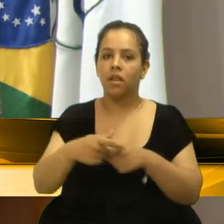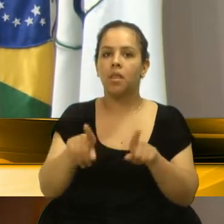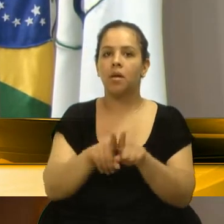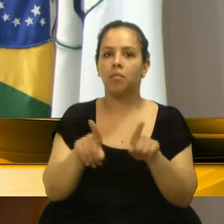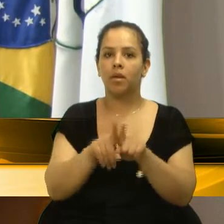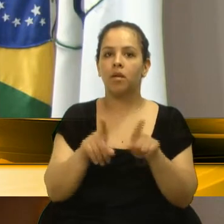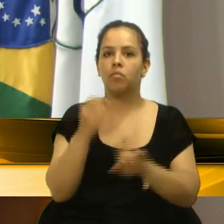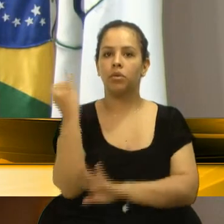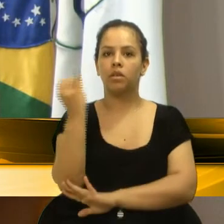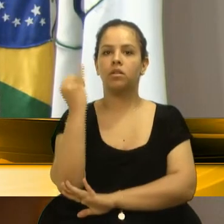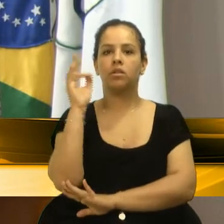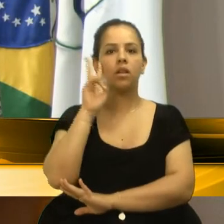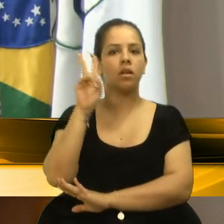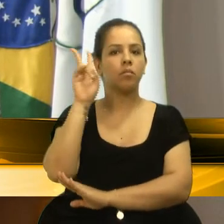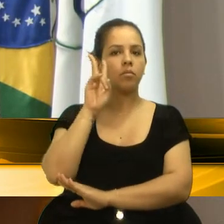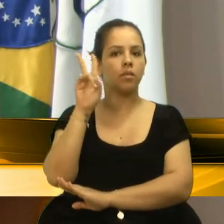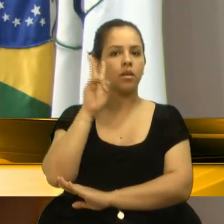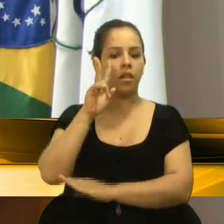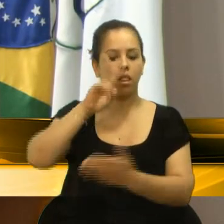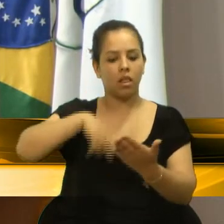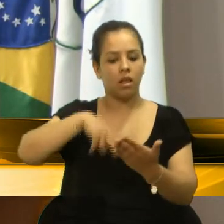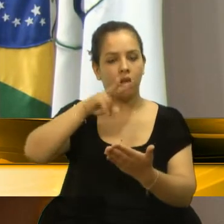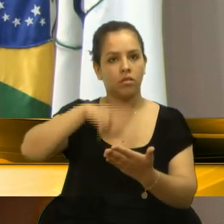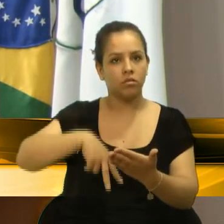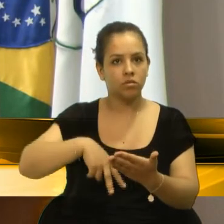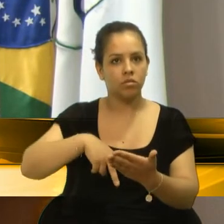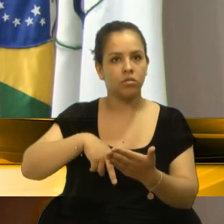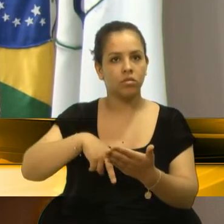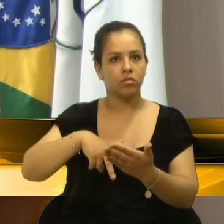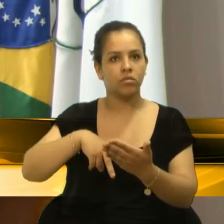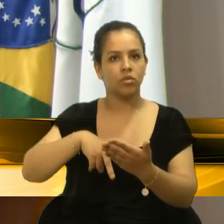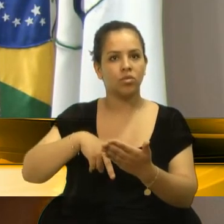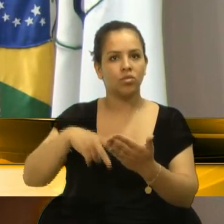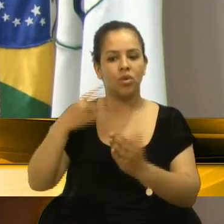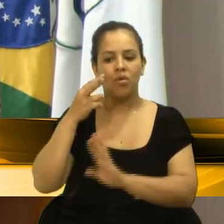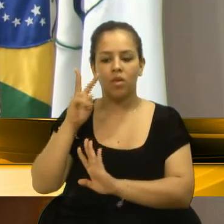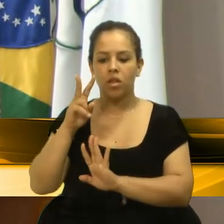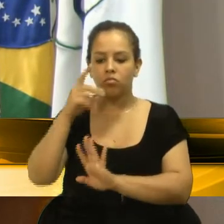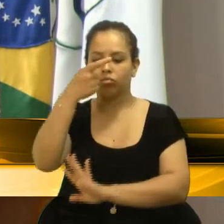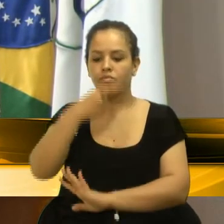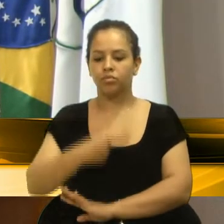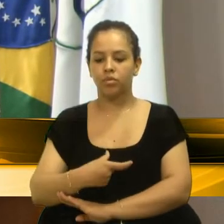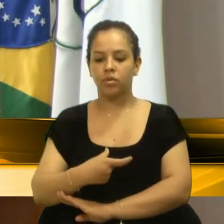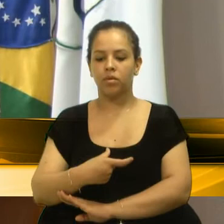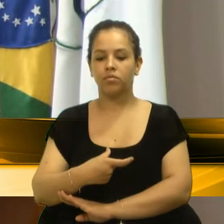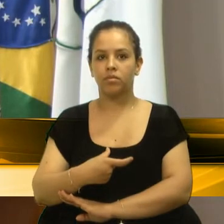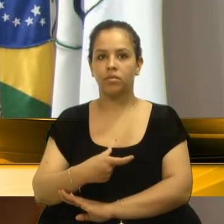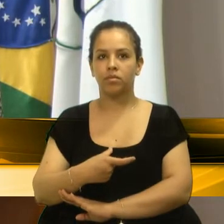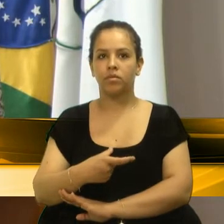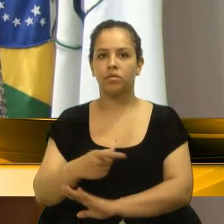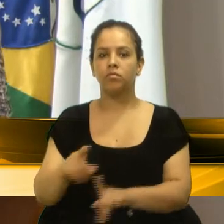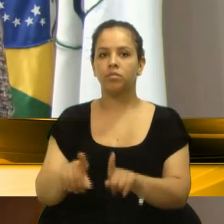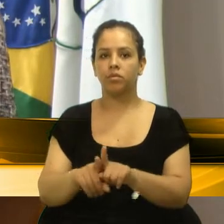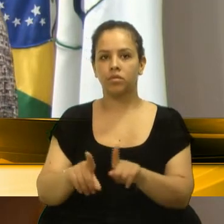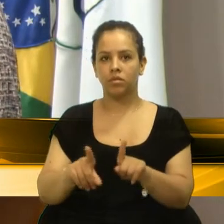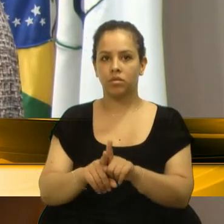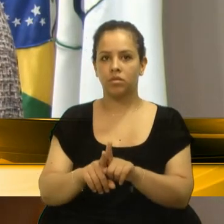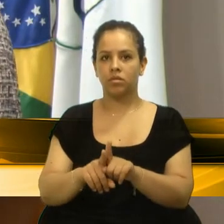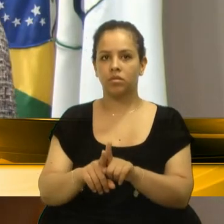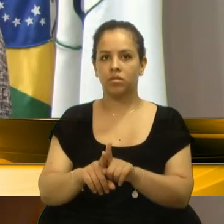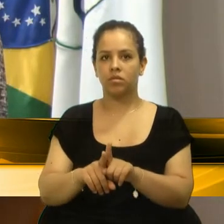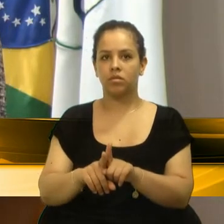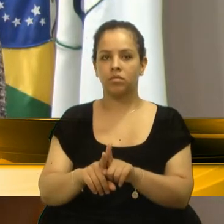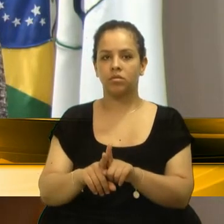aqui, lendo o dispositivo sobre a perspectiva do comportamento pessoal, conduta sem